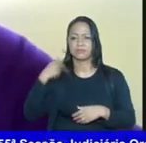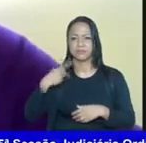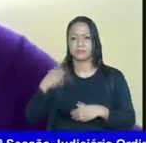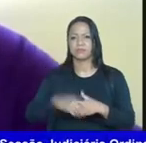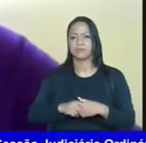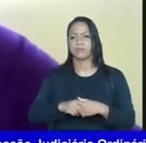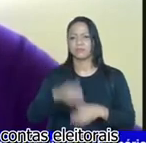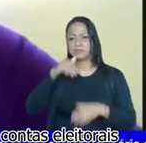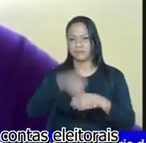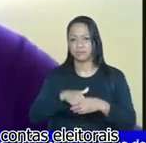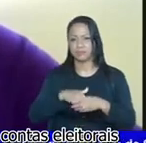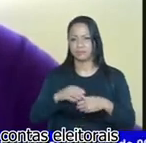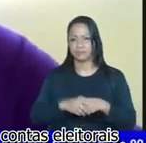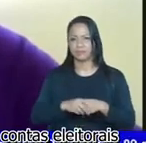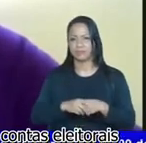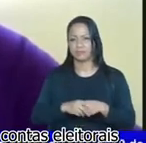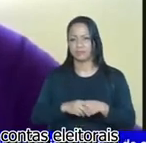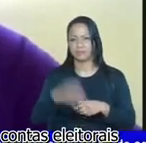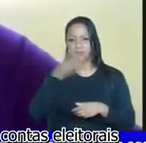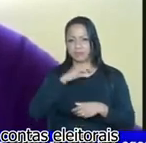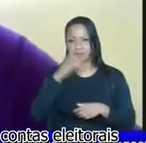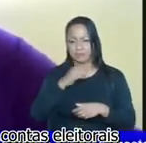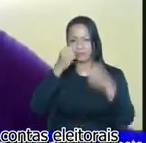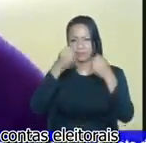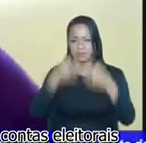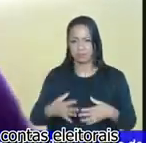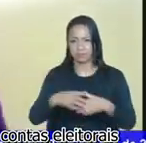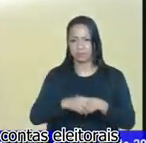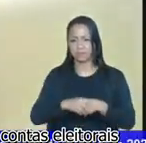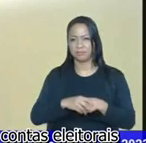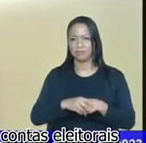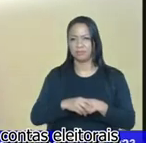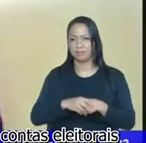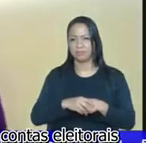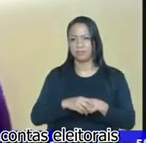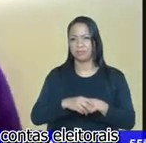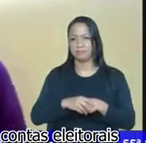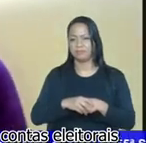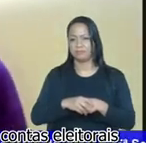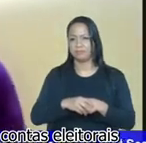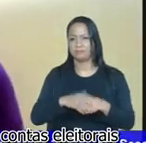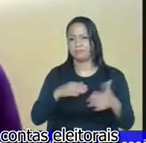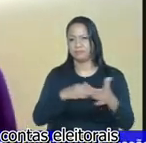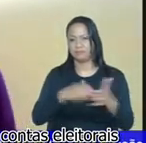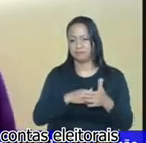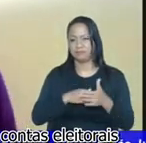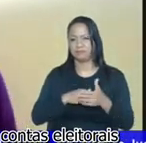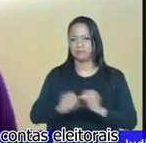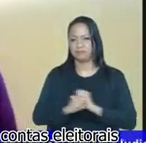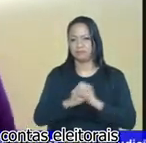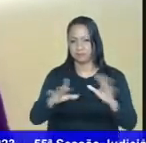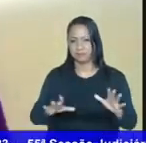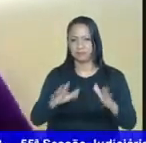Eleitoral. clara, cabelos castanhos claros, Serei bem usa breve. óculos, Esse está vestindo embargo uma de camisa roxa declaração na e prestação de participa contas da